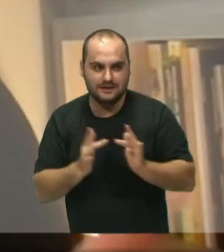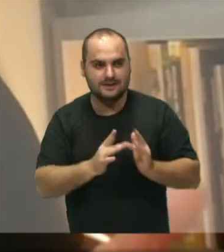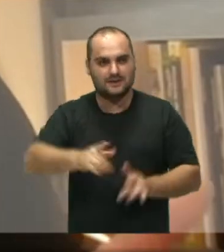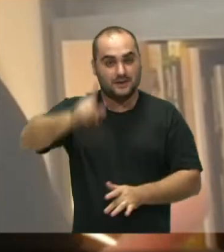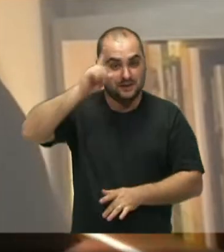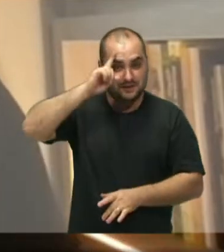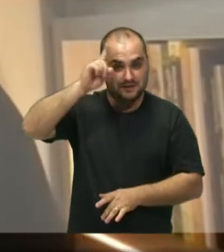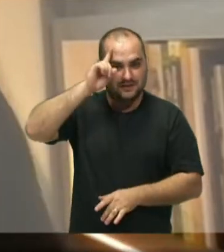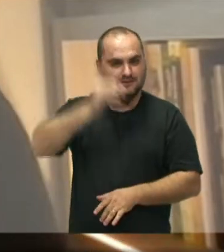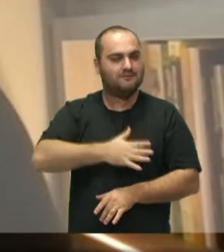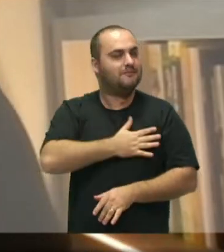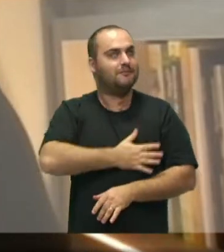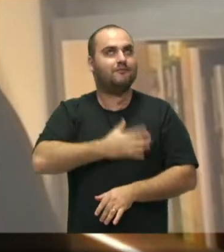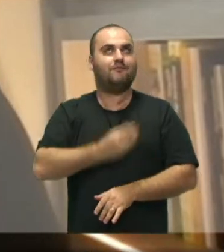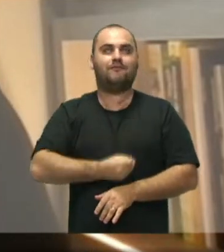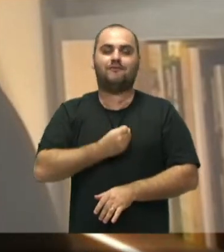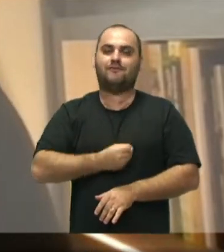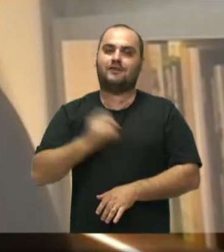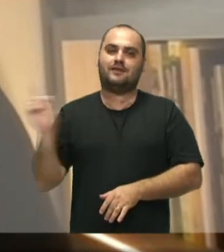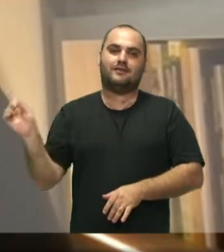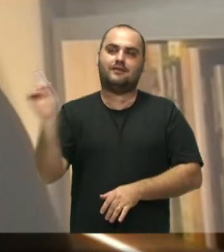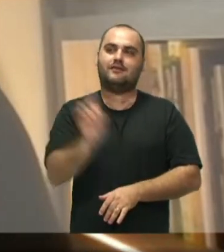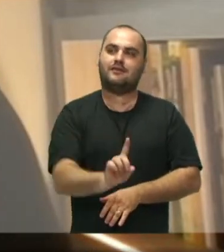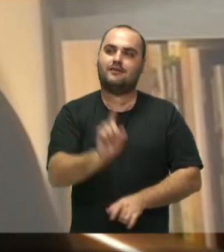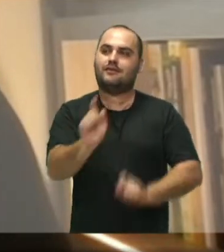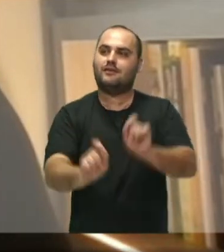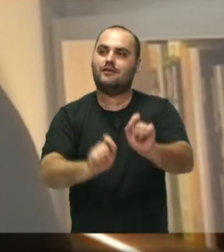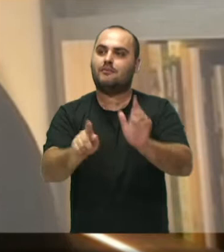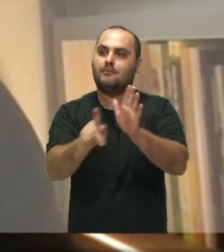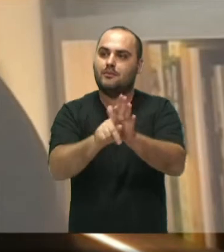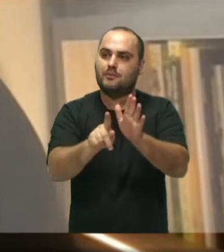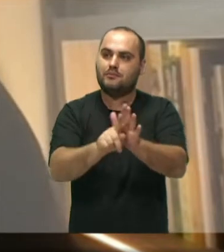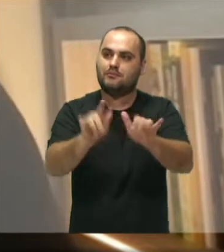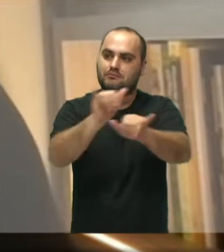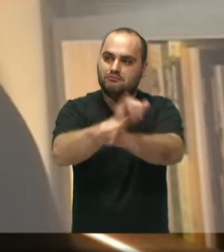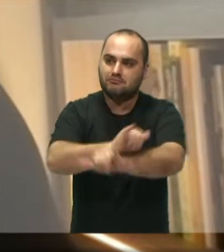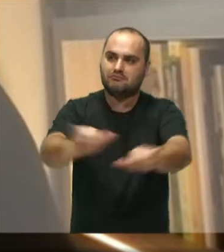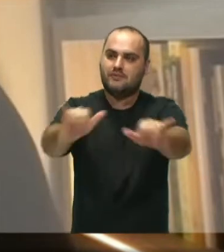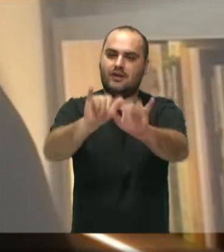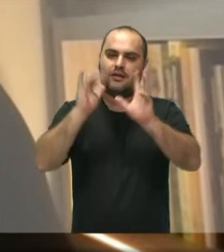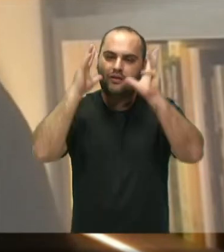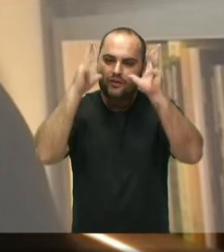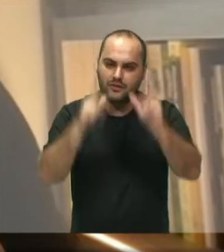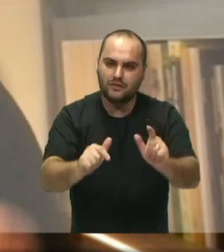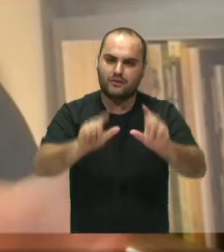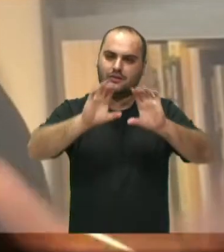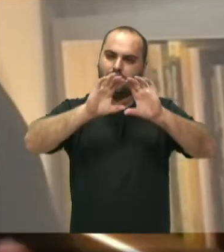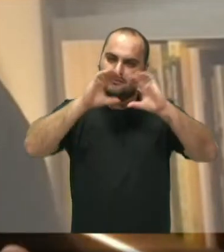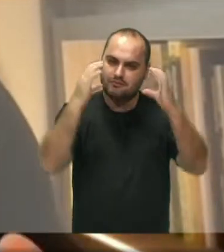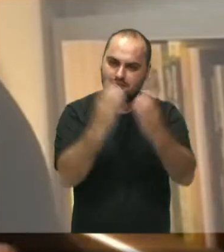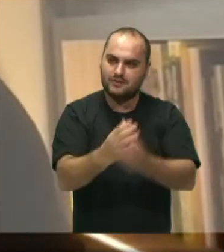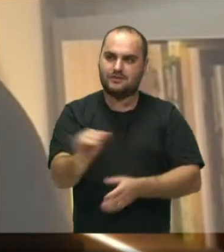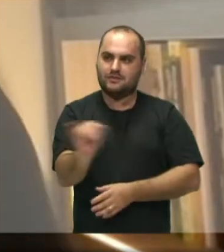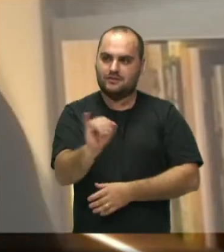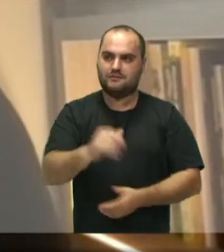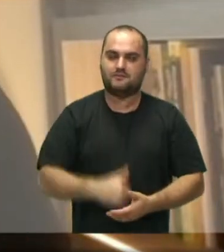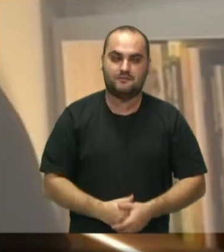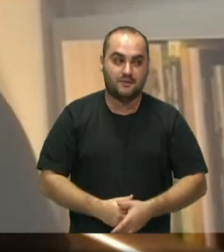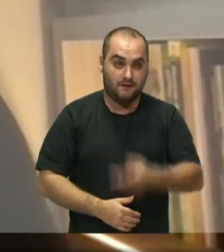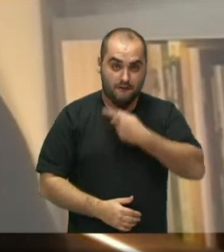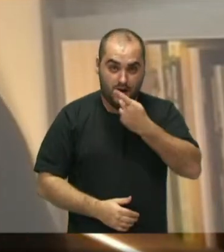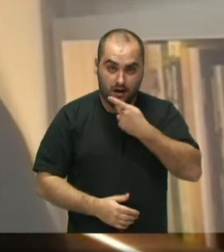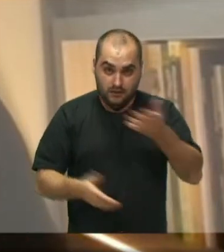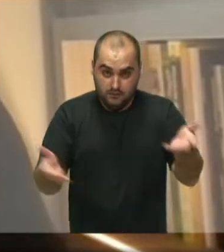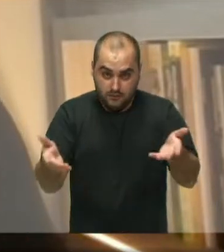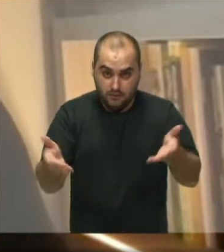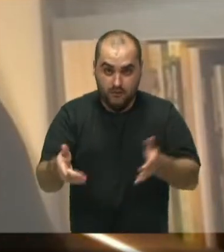dia é um prazer estar com vocês que levam a nossa mensagem a toda comunidade de Itajaí falando um pouquinho do mandato que